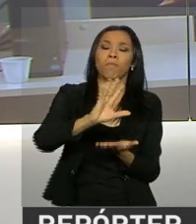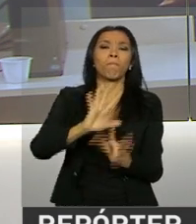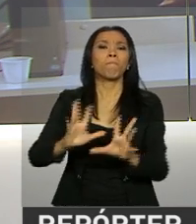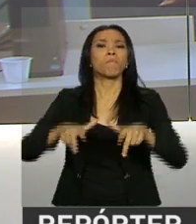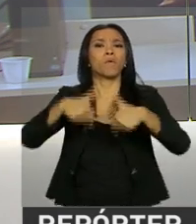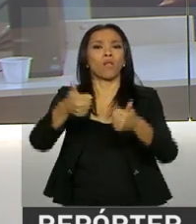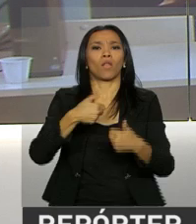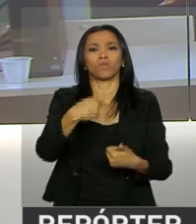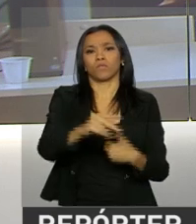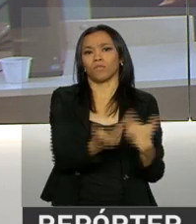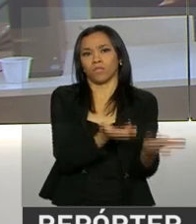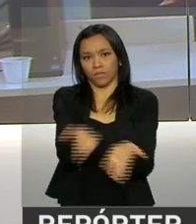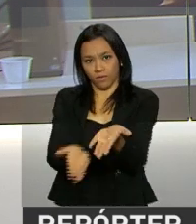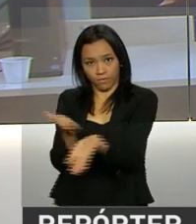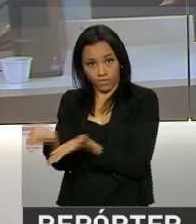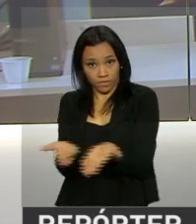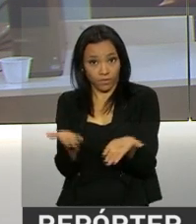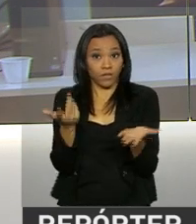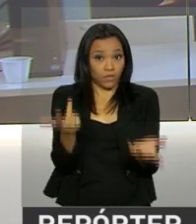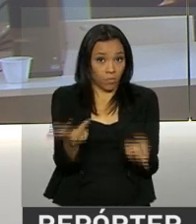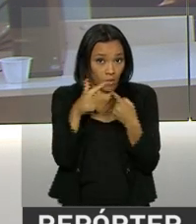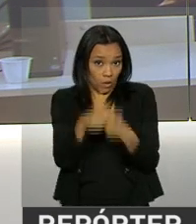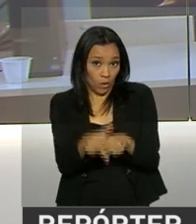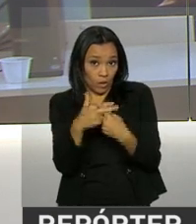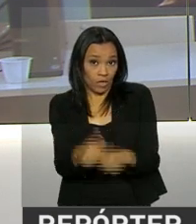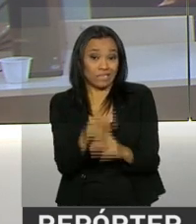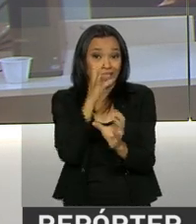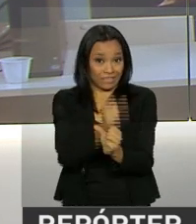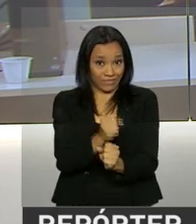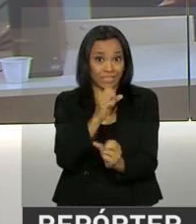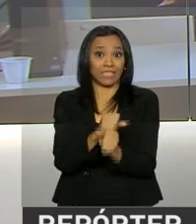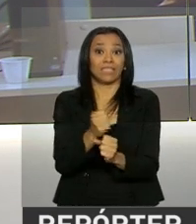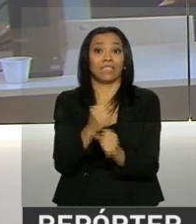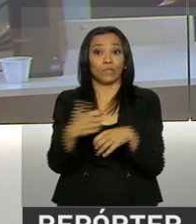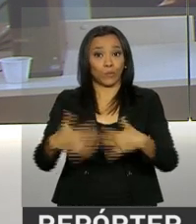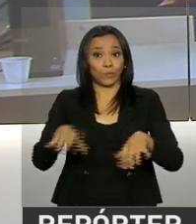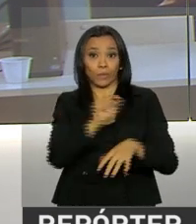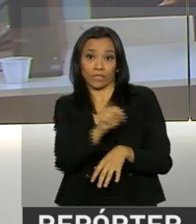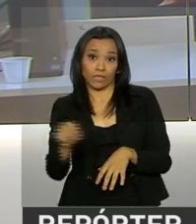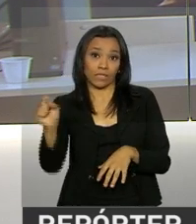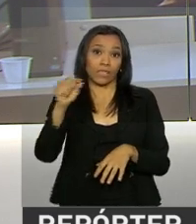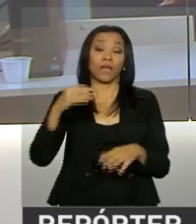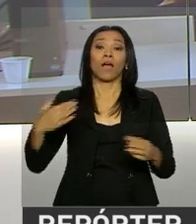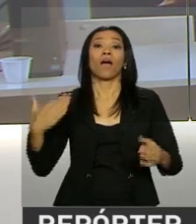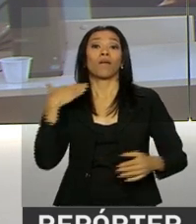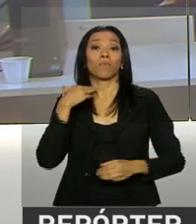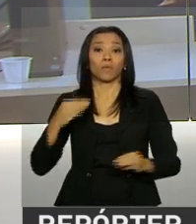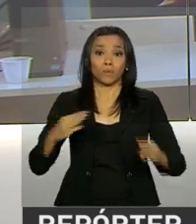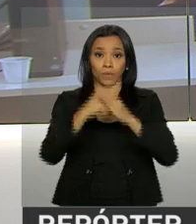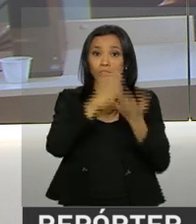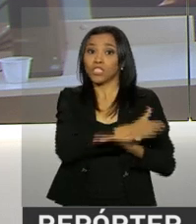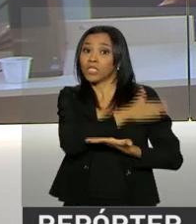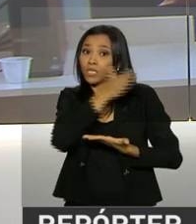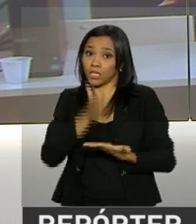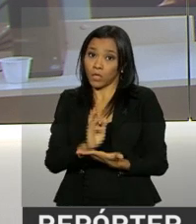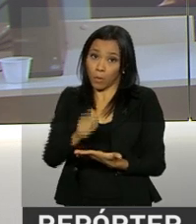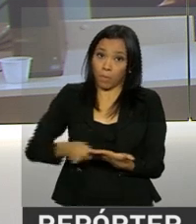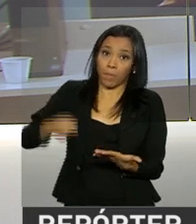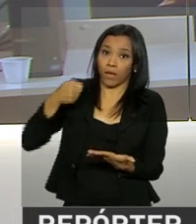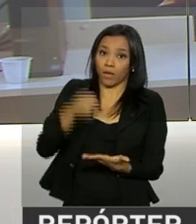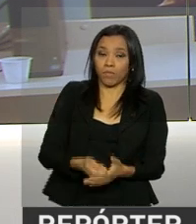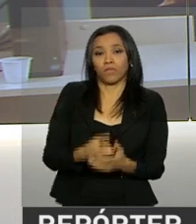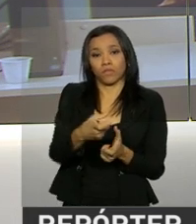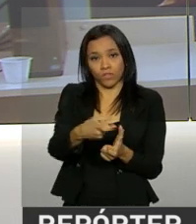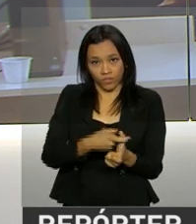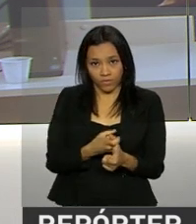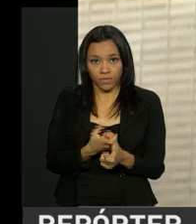os serviços. E para acertar a situação financeira dessas entidades, a Caixa Econômica estendeu o prazo de pagamento das dívidas.